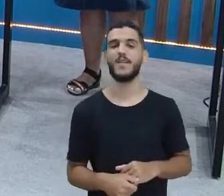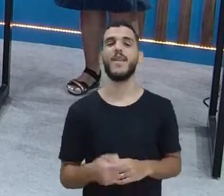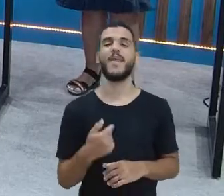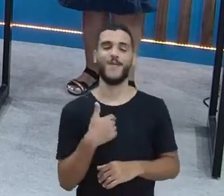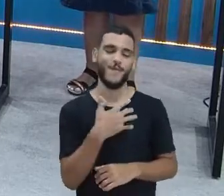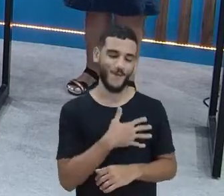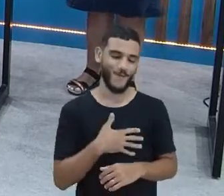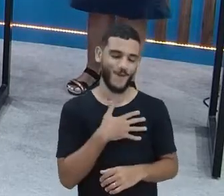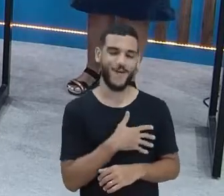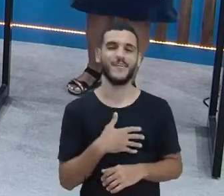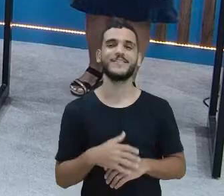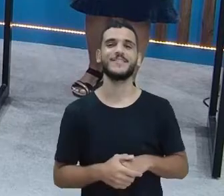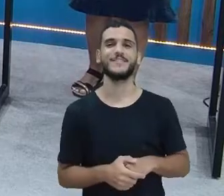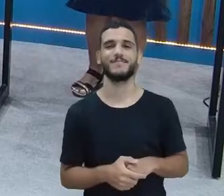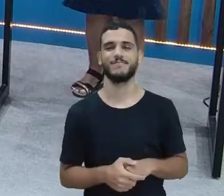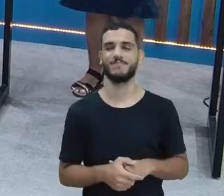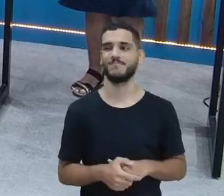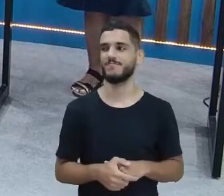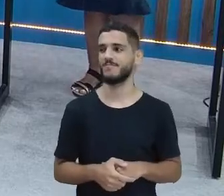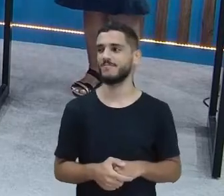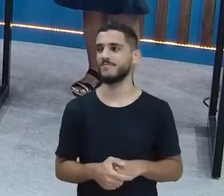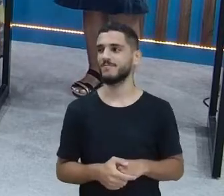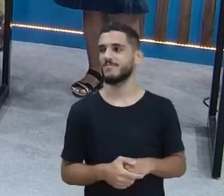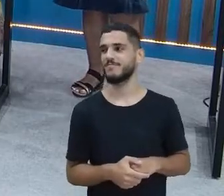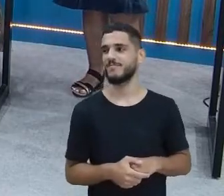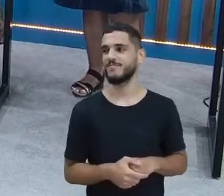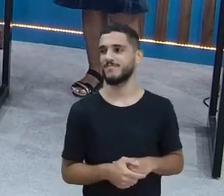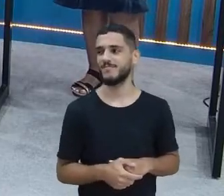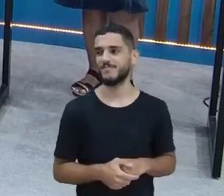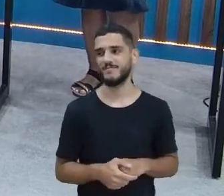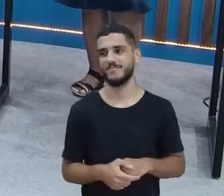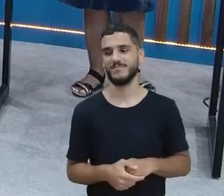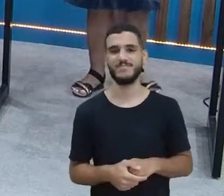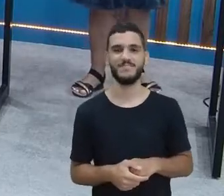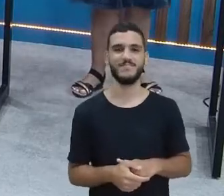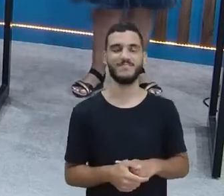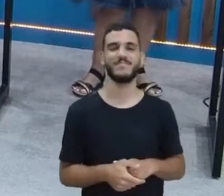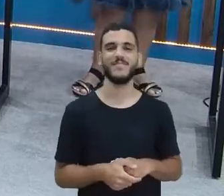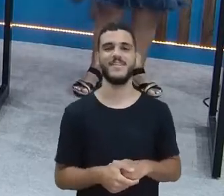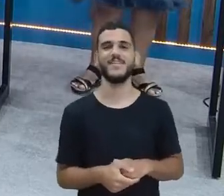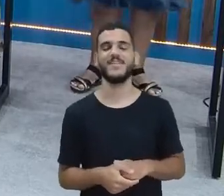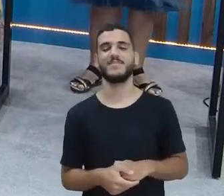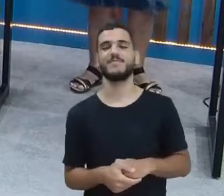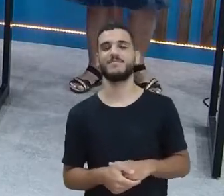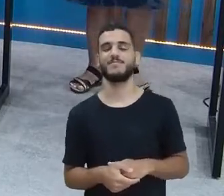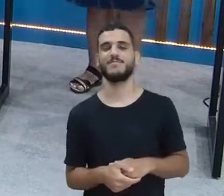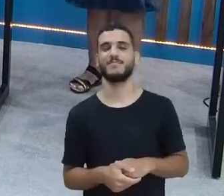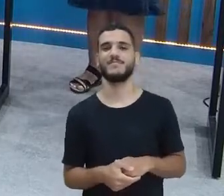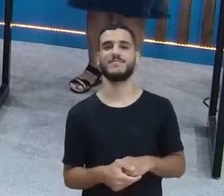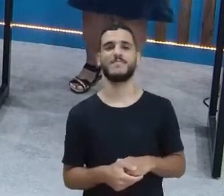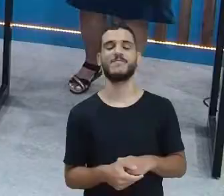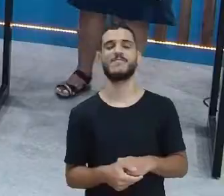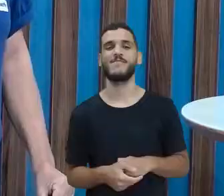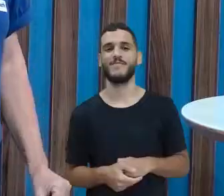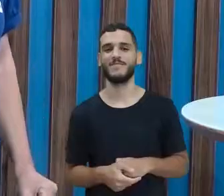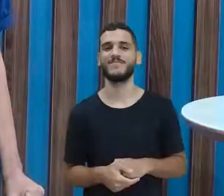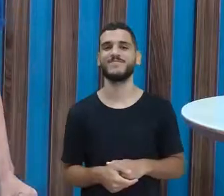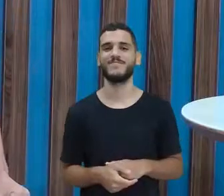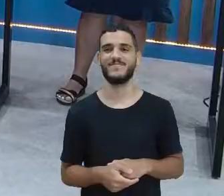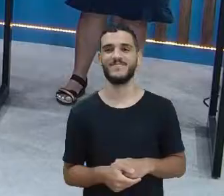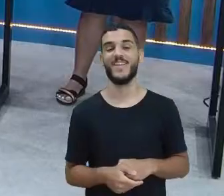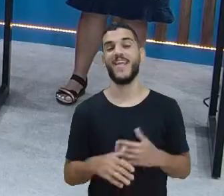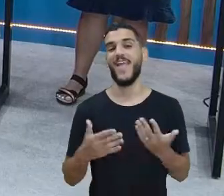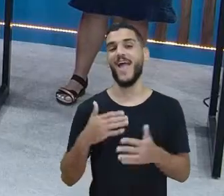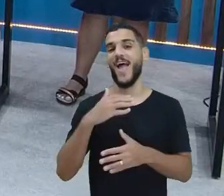dessa. Você conhece? Eu gosto. É aquela, né? De abóbora faz melão, de melão faz melancia. De abóbora faz melão, de melão faz melancia.